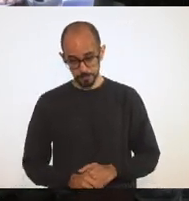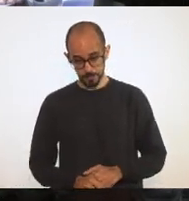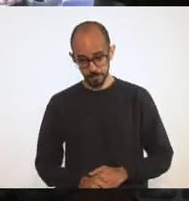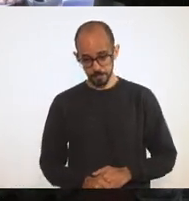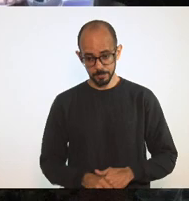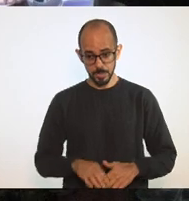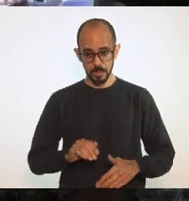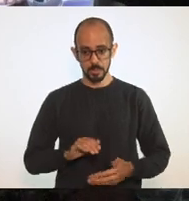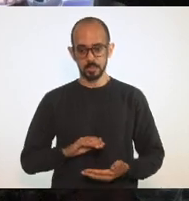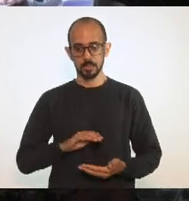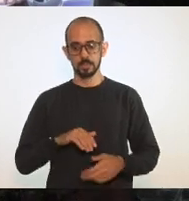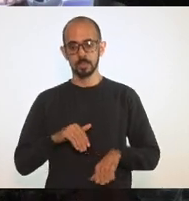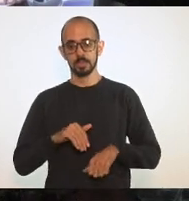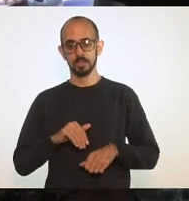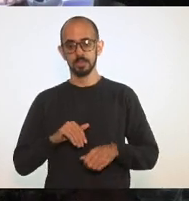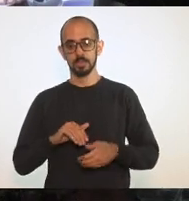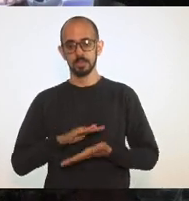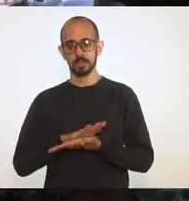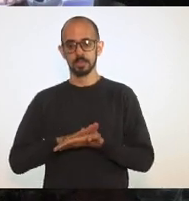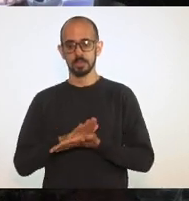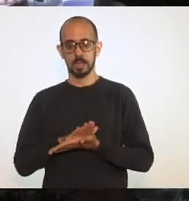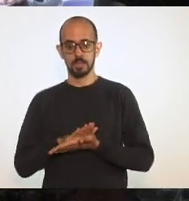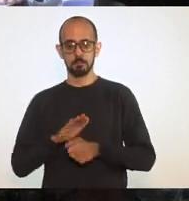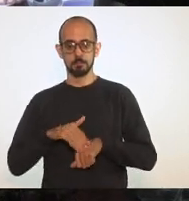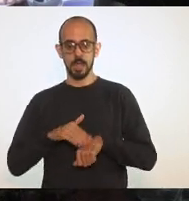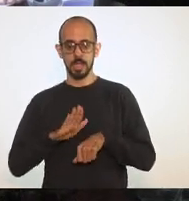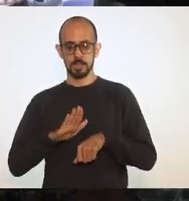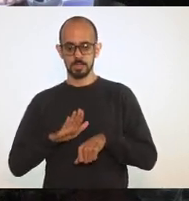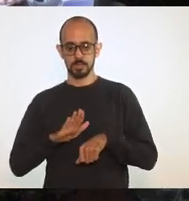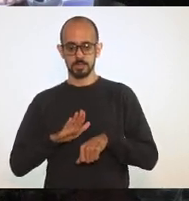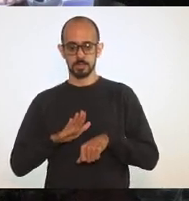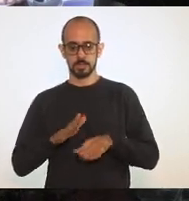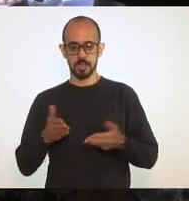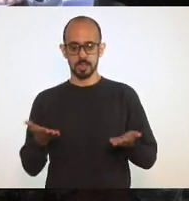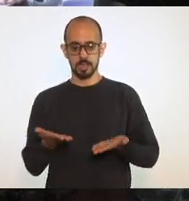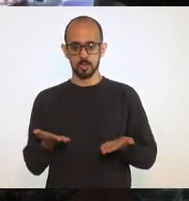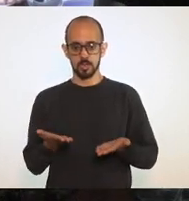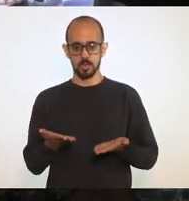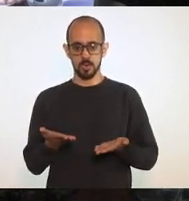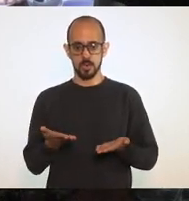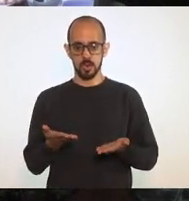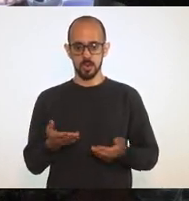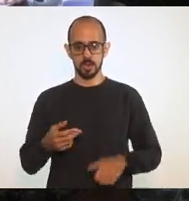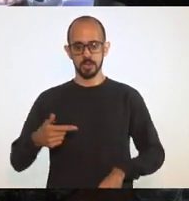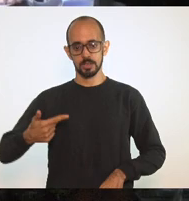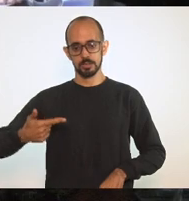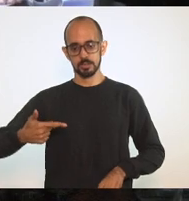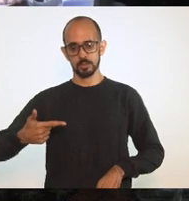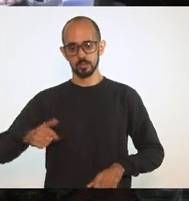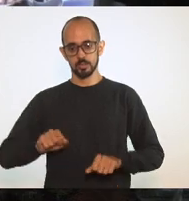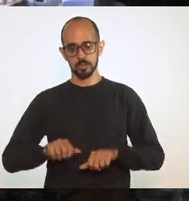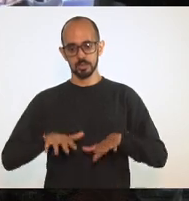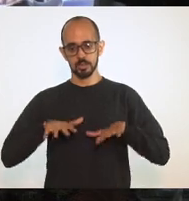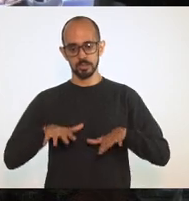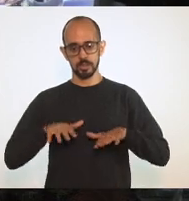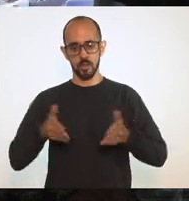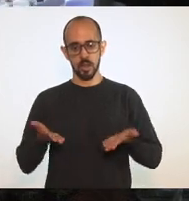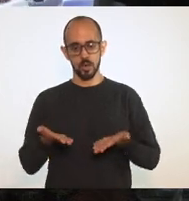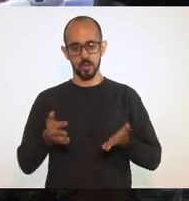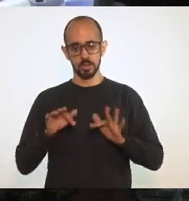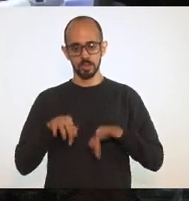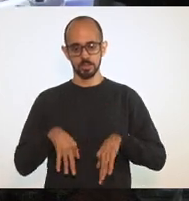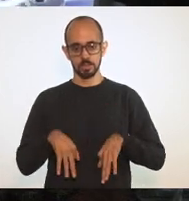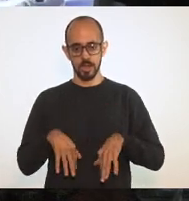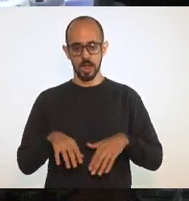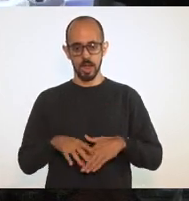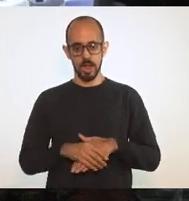nada mais a tratar na segunda sessão extraordinária do dia, a mesma está encerrada. Havendo